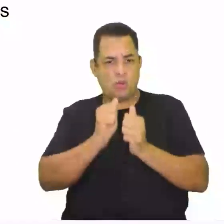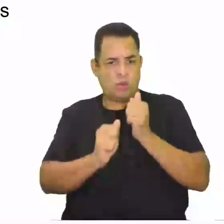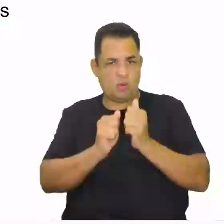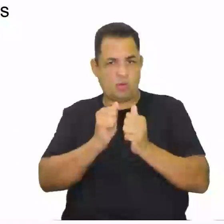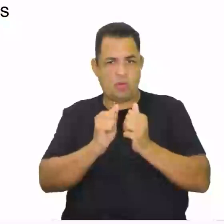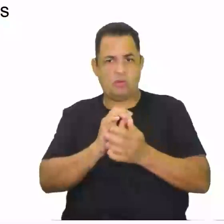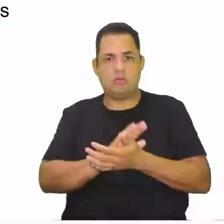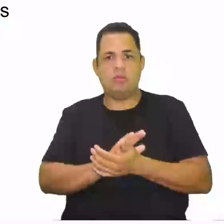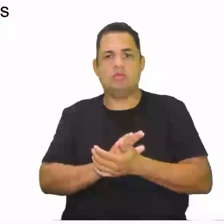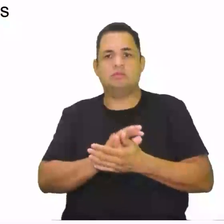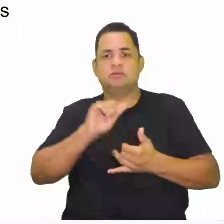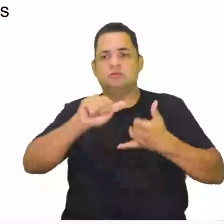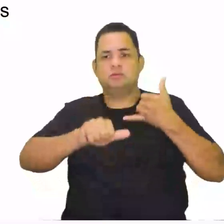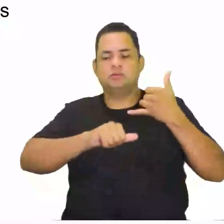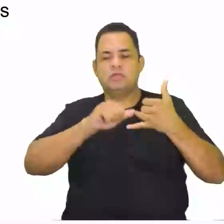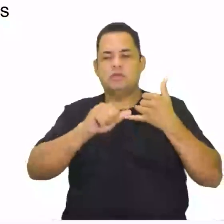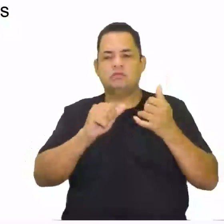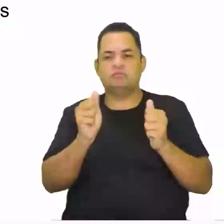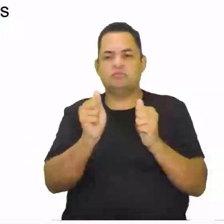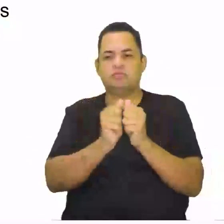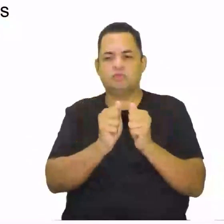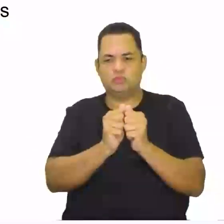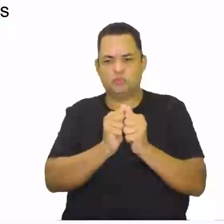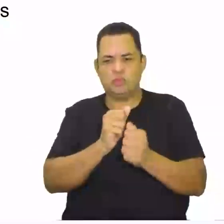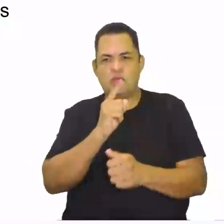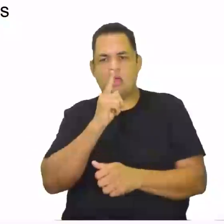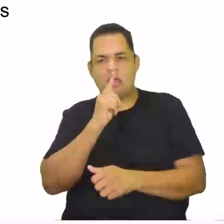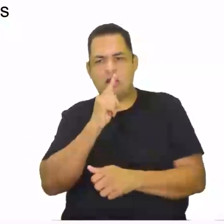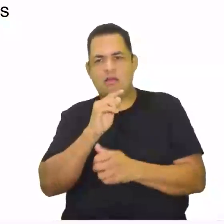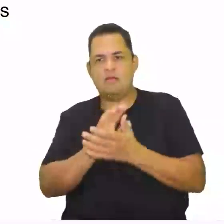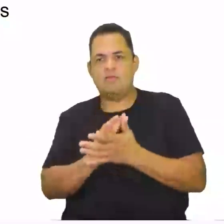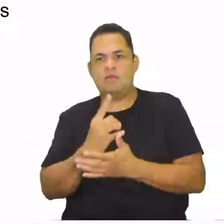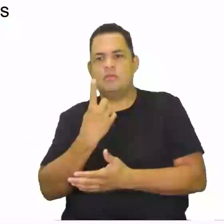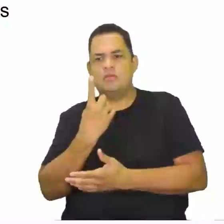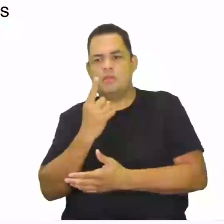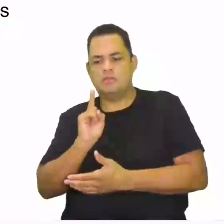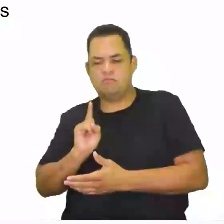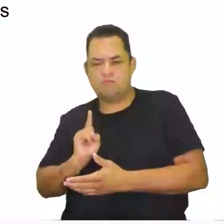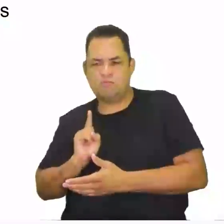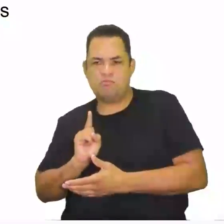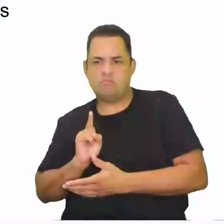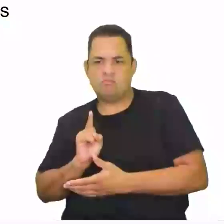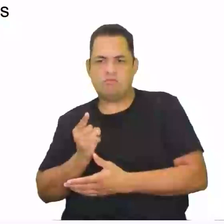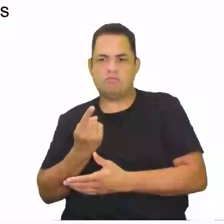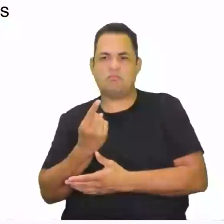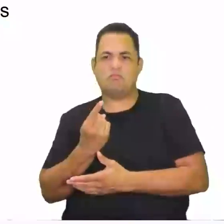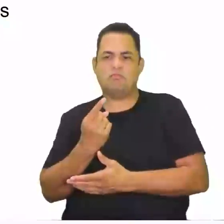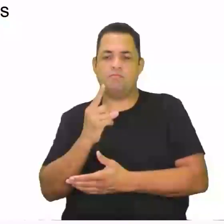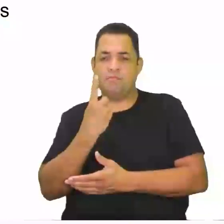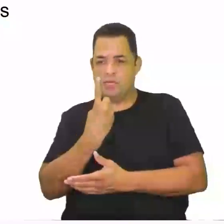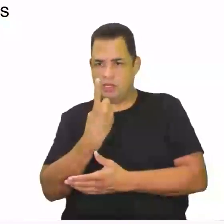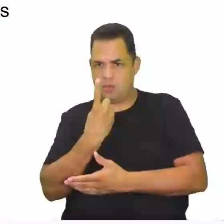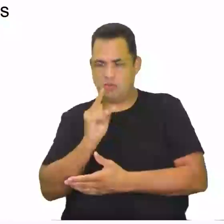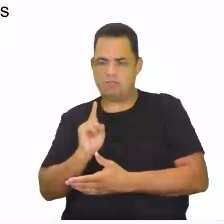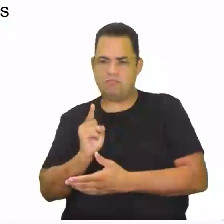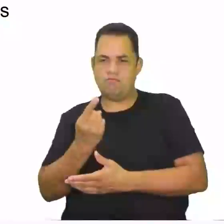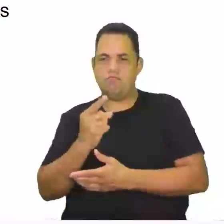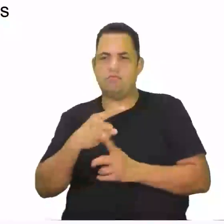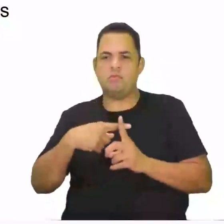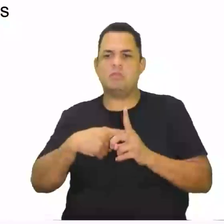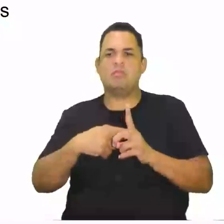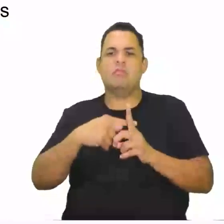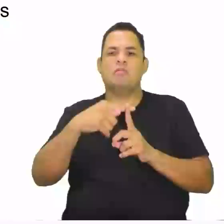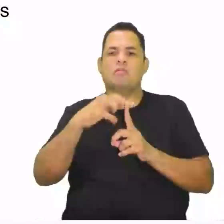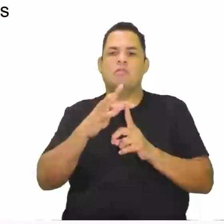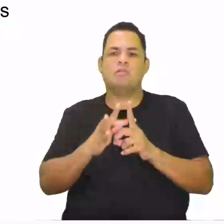do carvão através da reação com água a 1000 graus Celsius em gás de